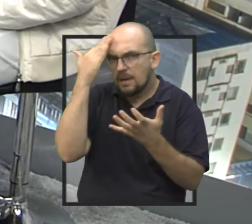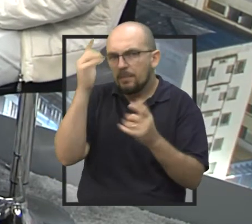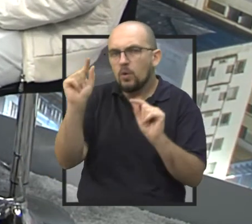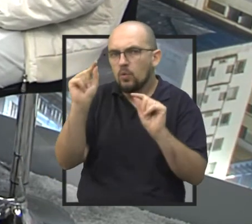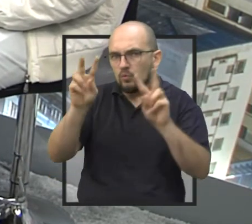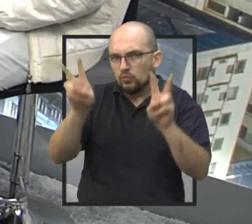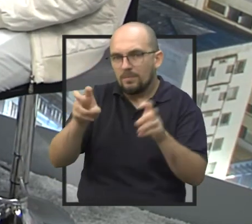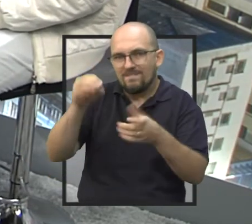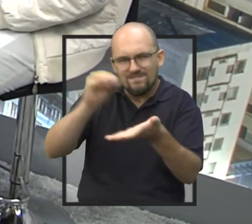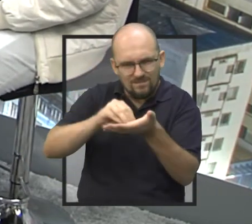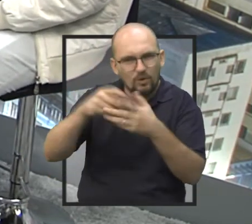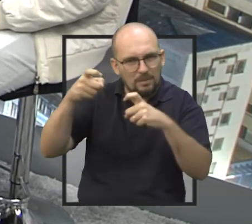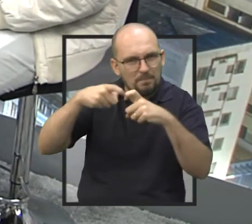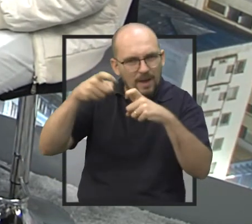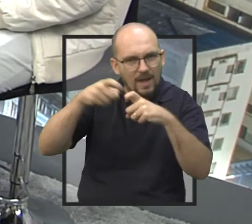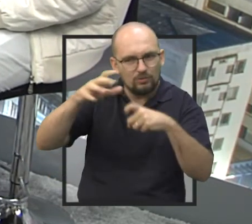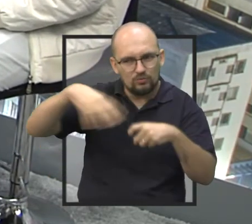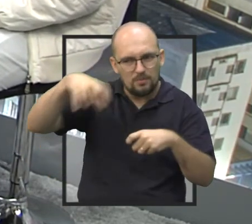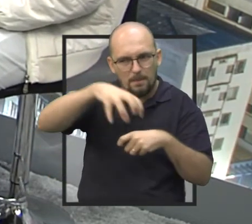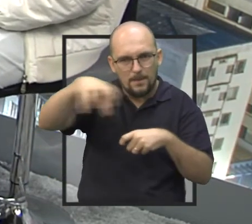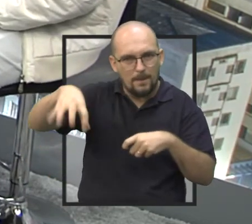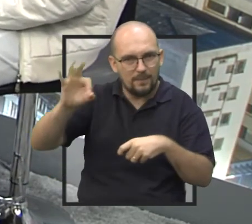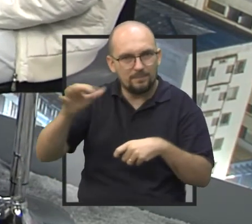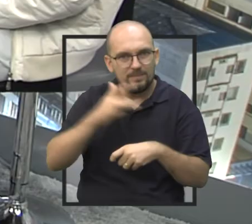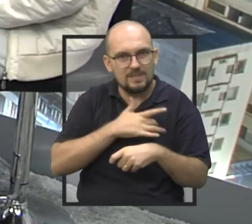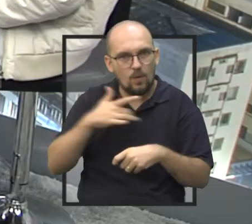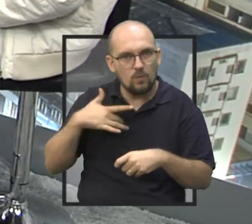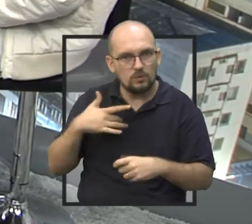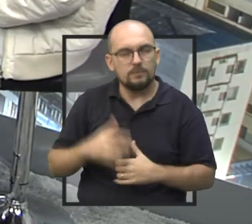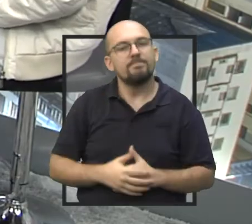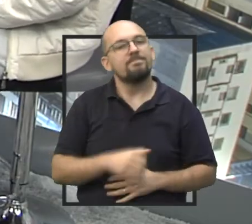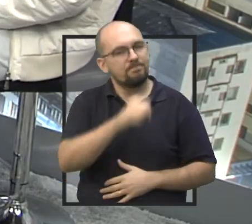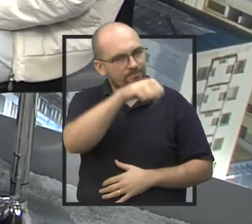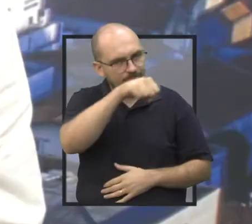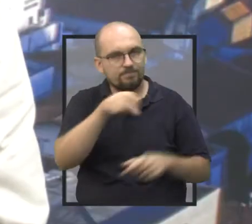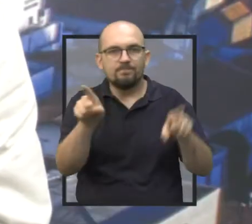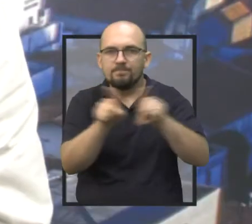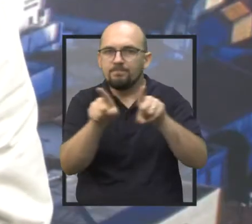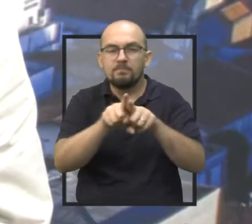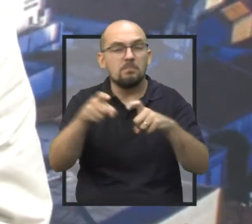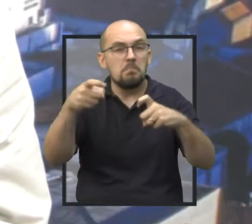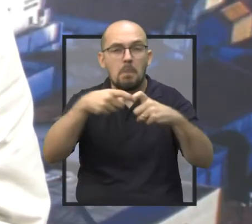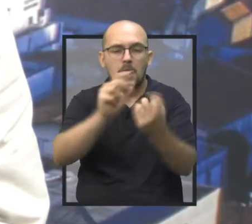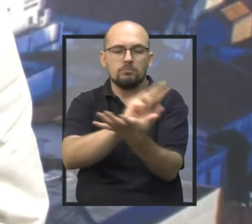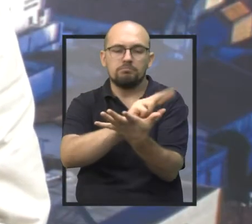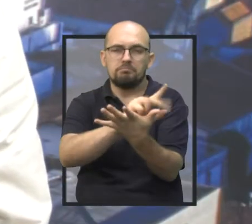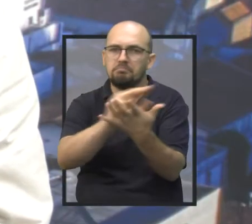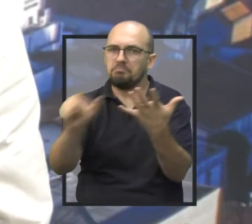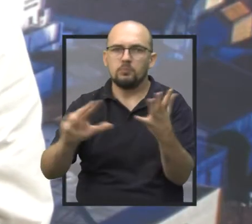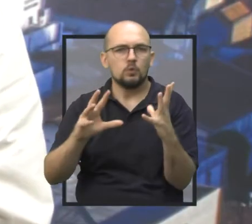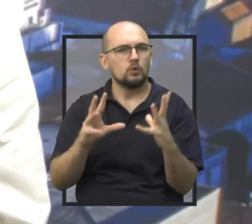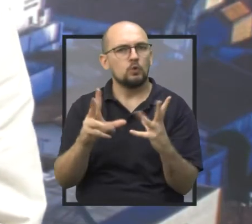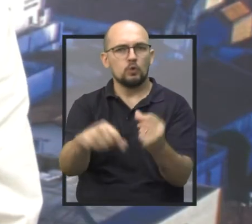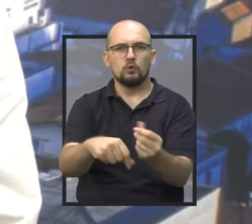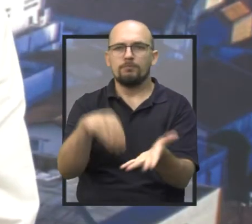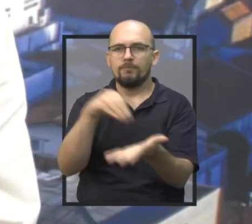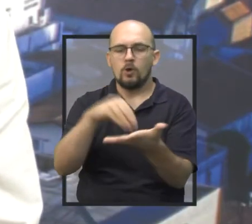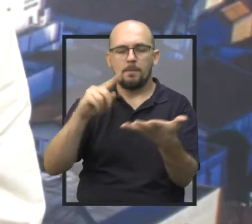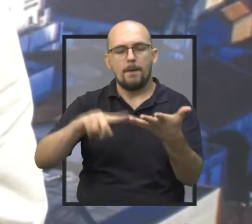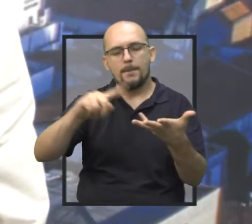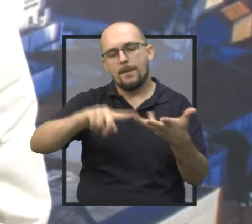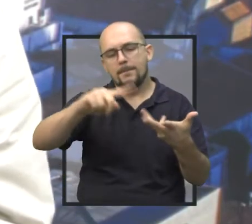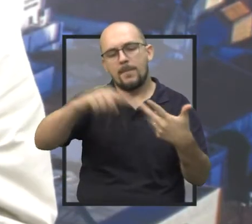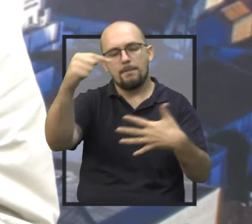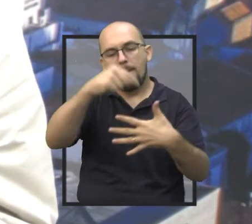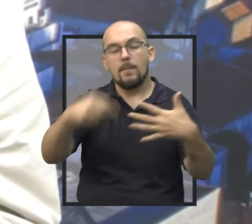de médicos em unidades de saúde aqui da cidade? Também, médicos de todas quanto é especialidade. Isso tudo gerou por